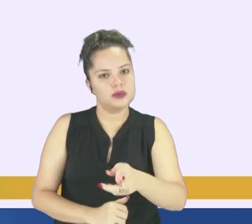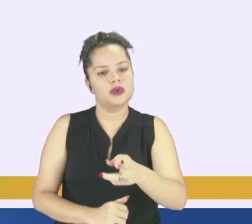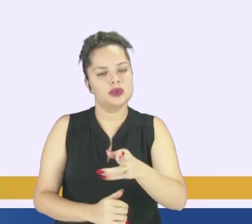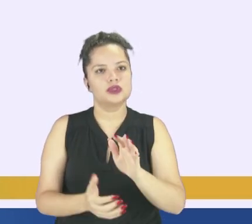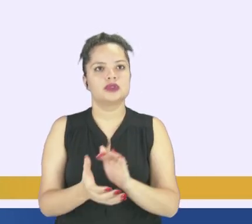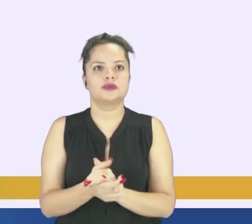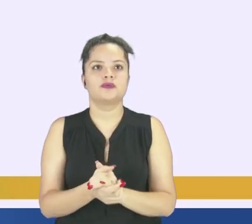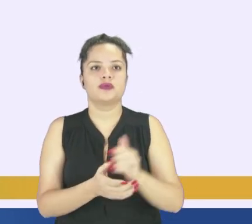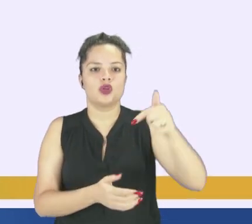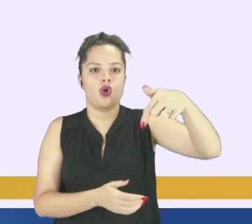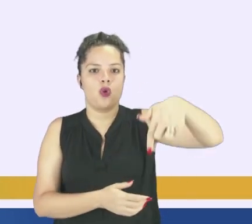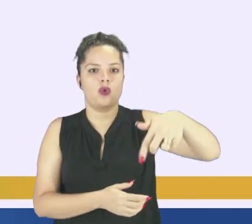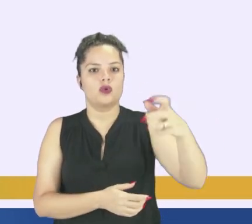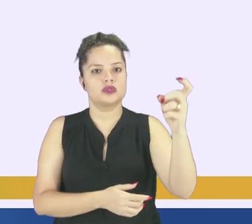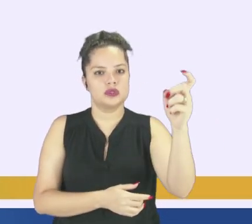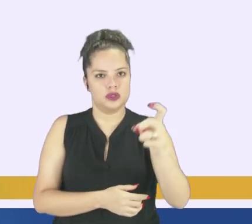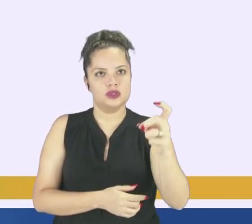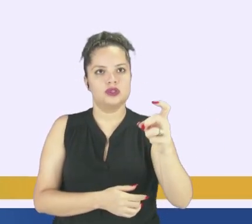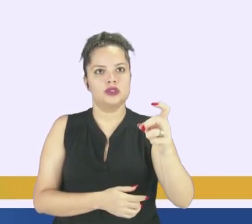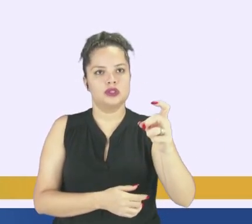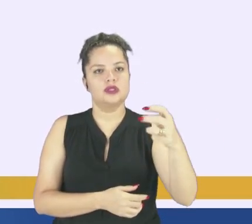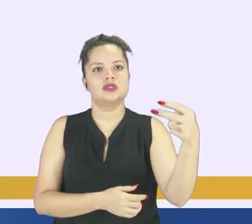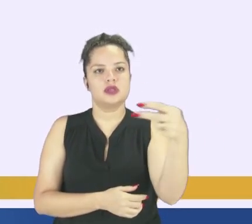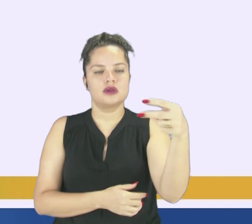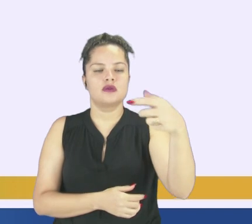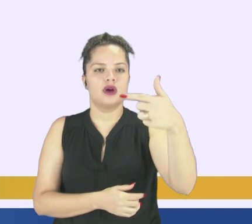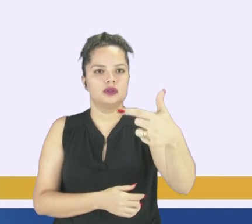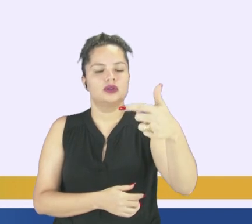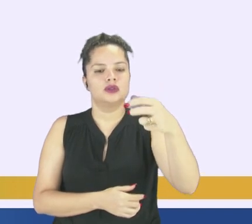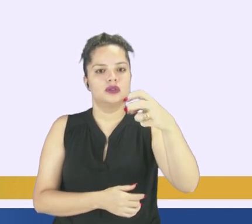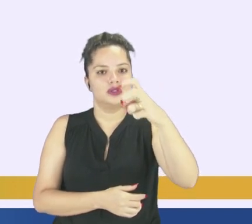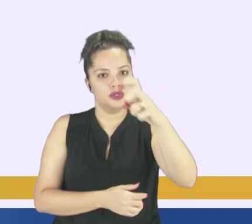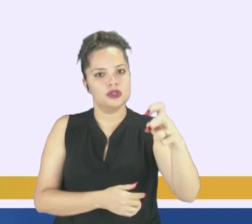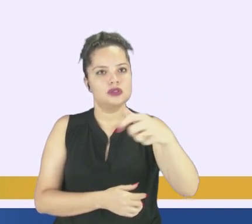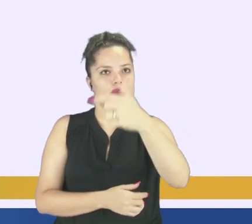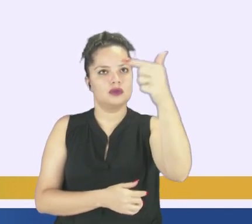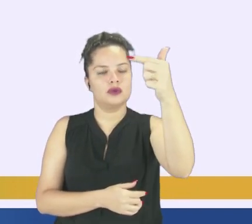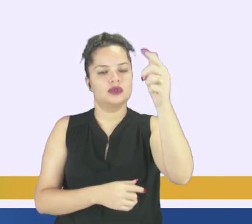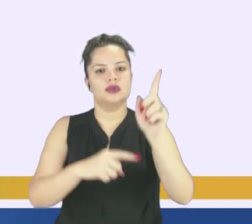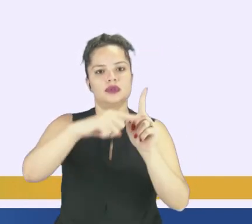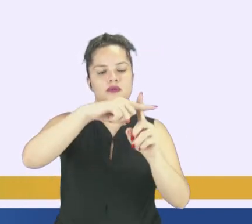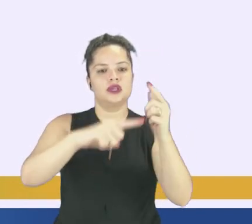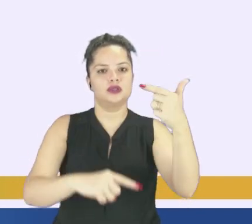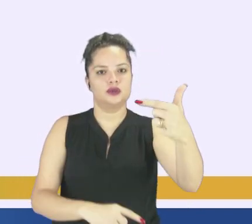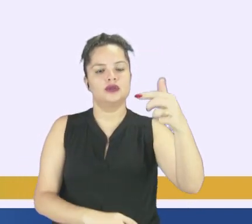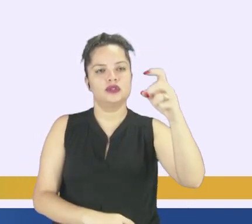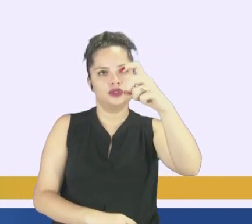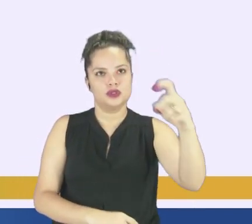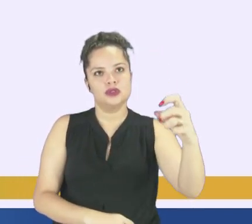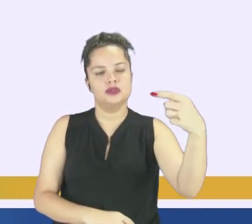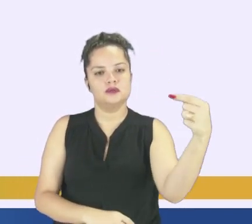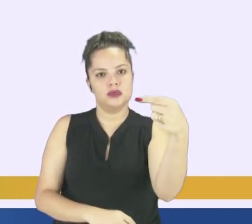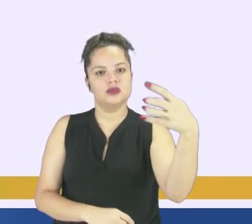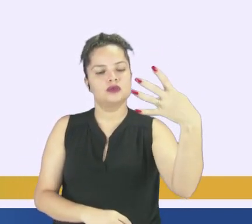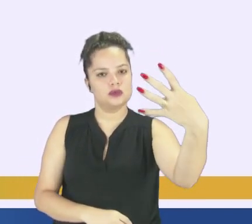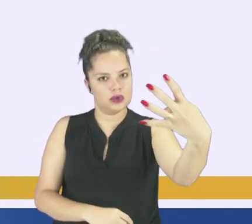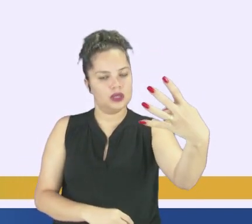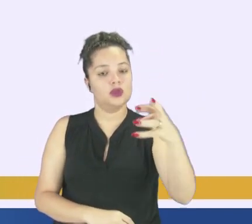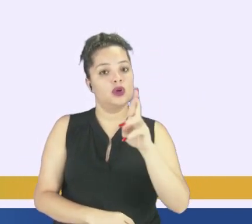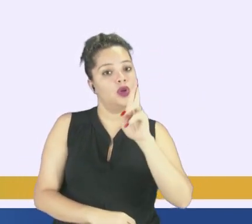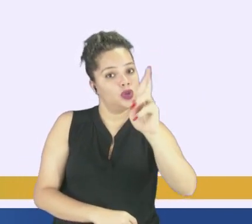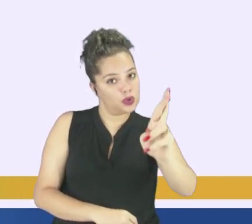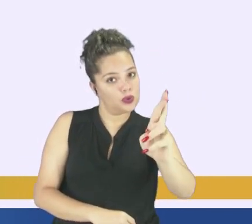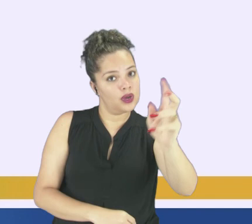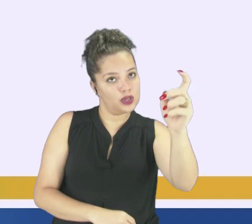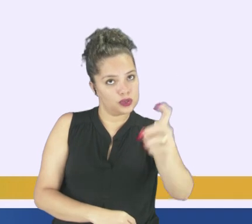o quociente desse polinômio é igual a 2x ao quadrado mais 2x menos 4. E o